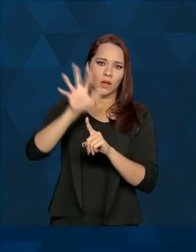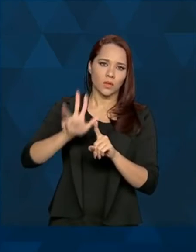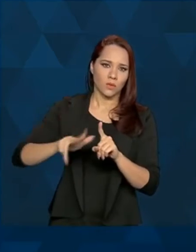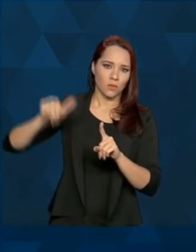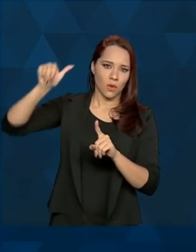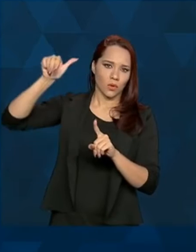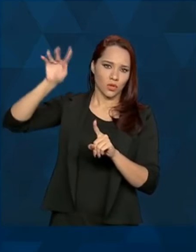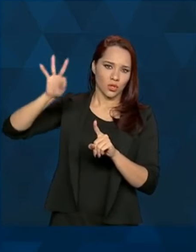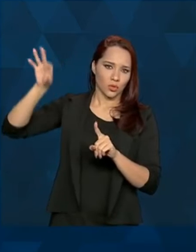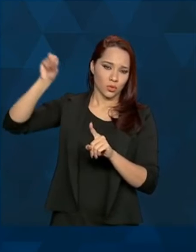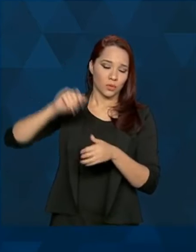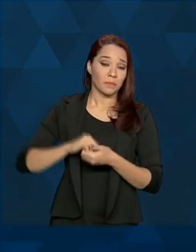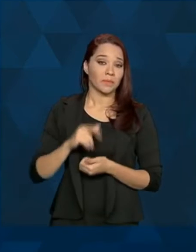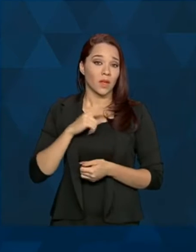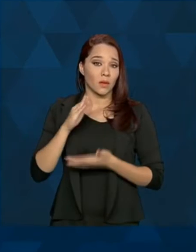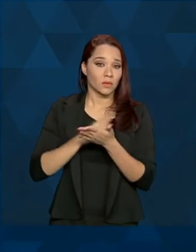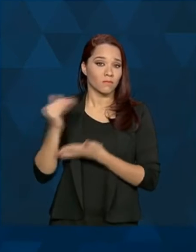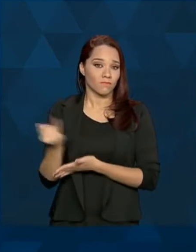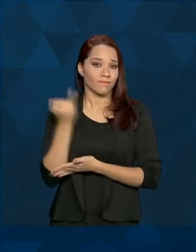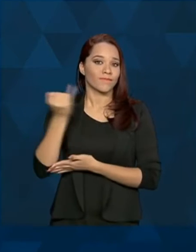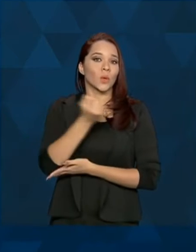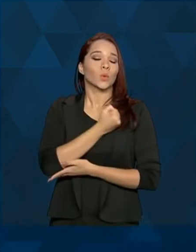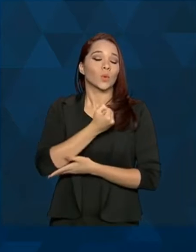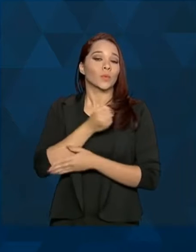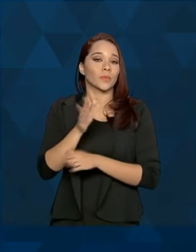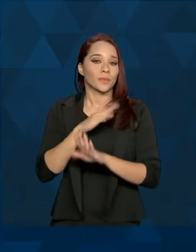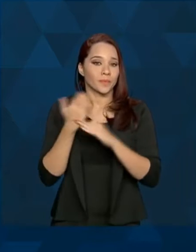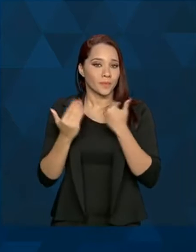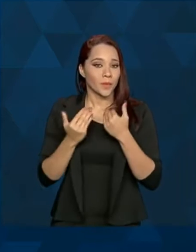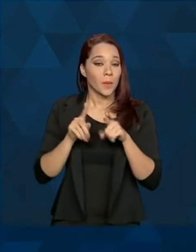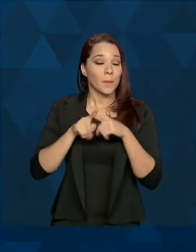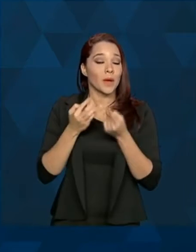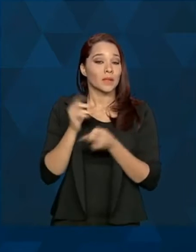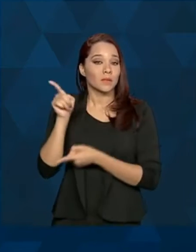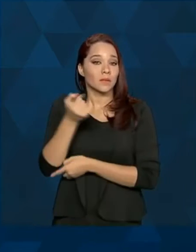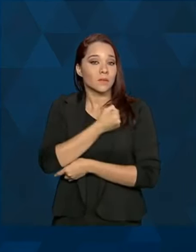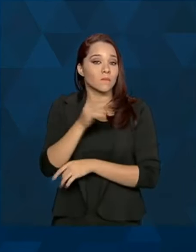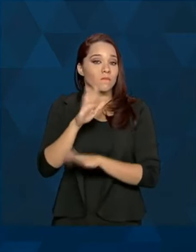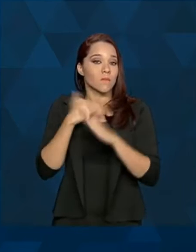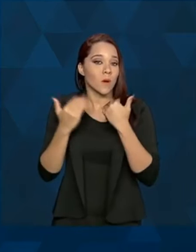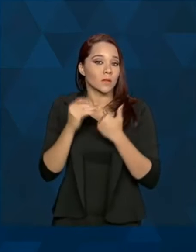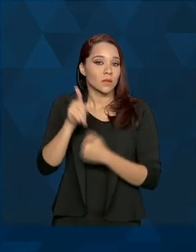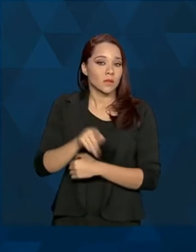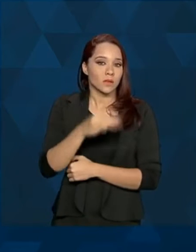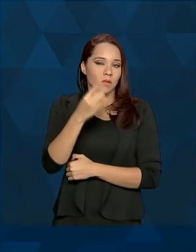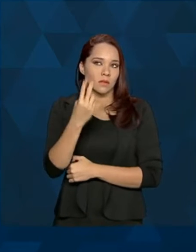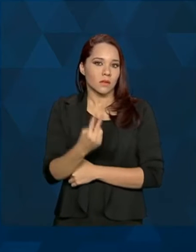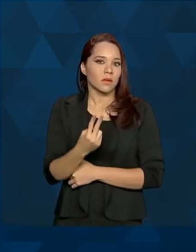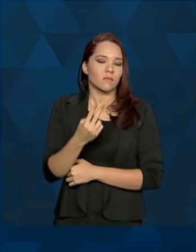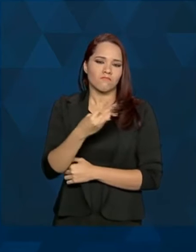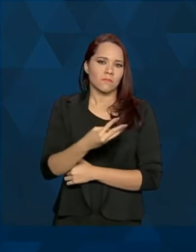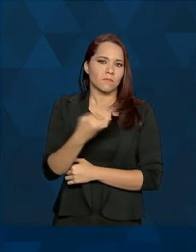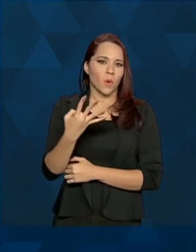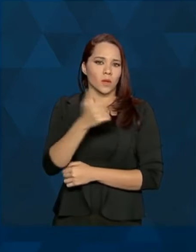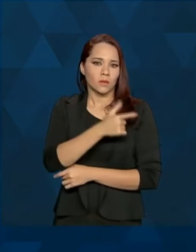um aumento bastante significativo do número de óbitos, mas esse número de óbitos nas últimas 3, 4 semanas, ele está